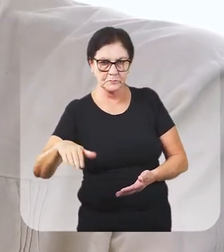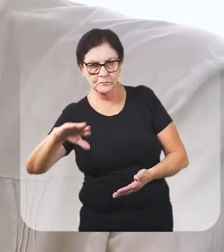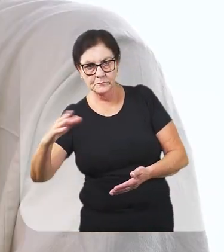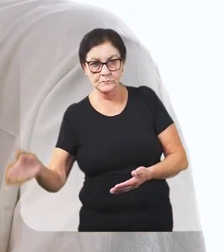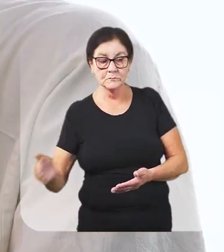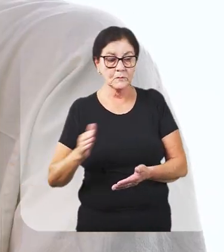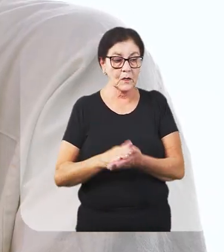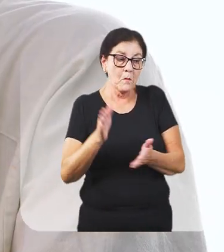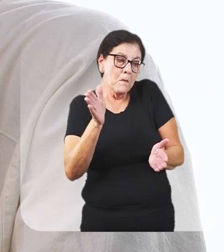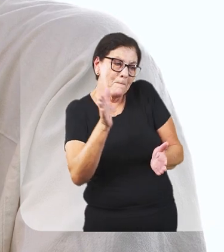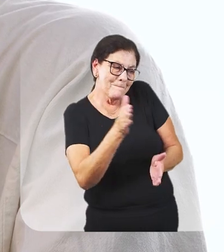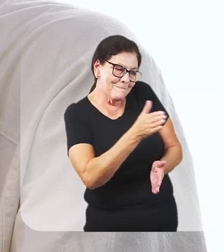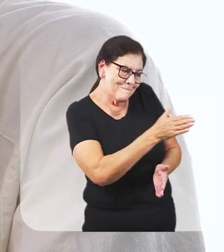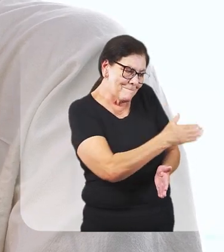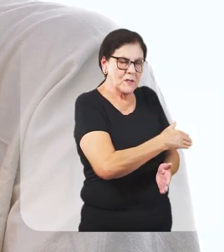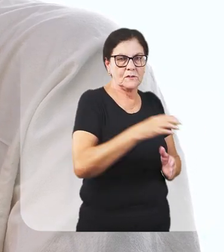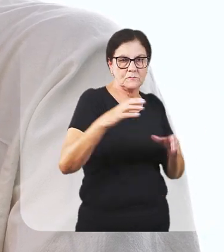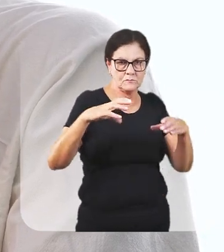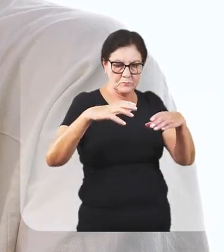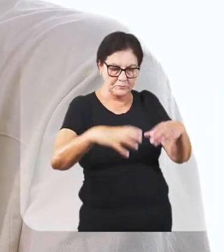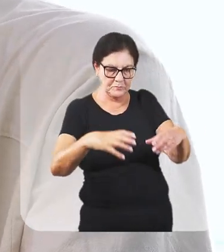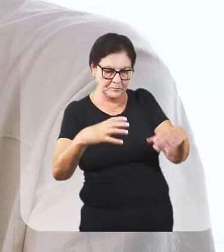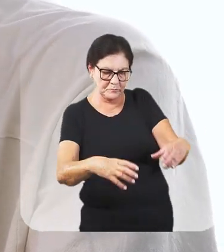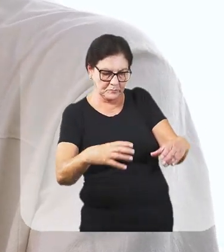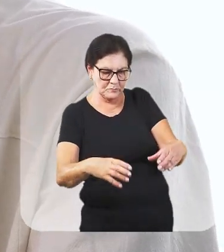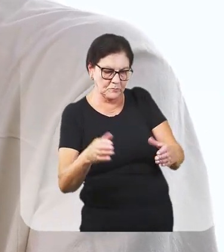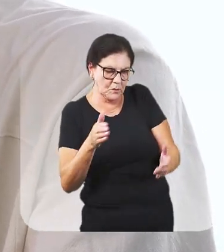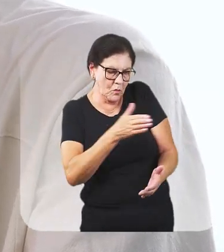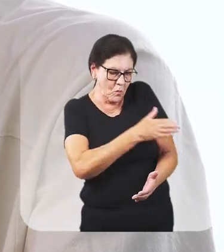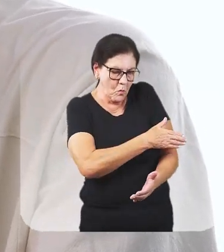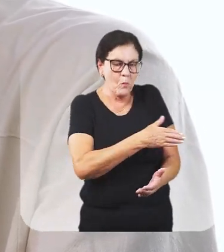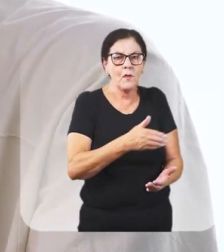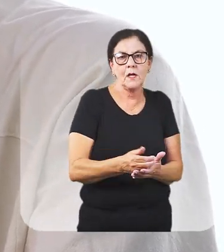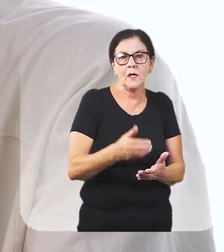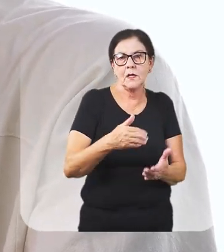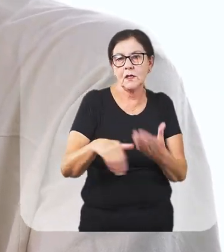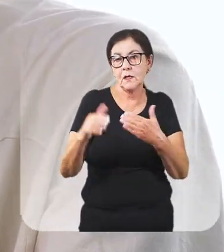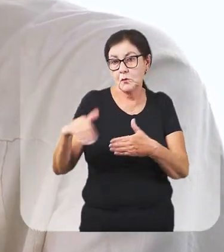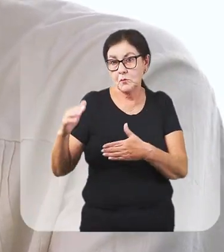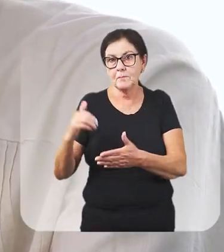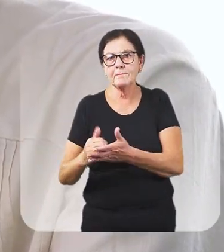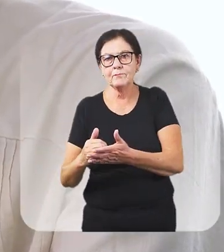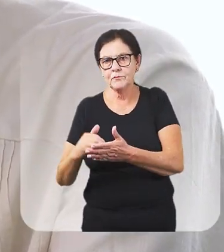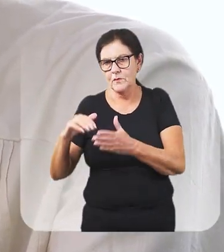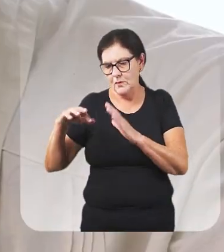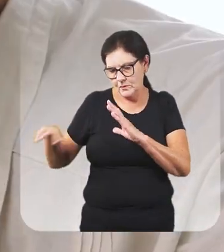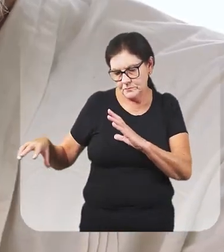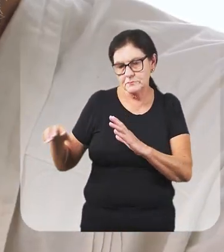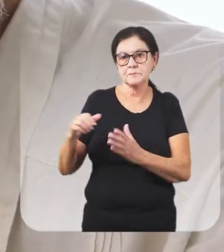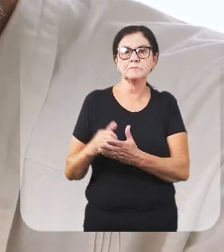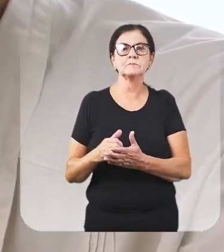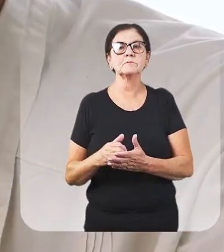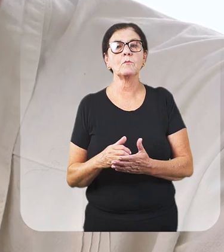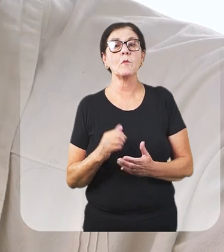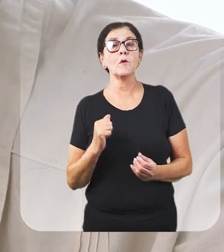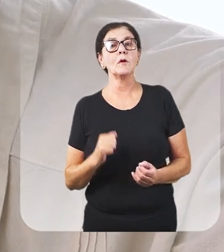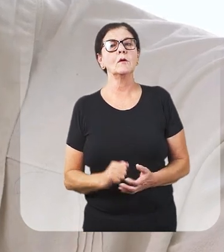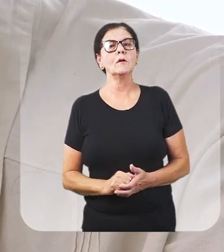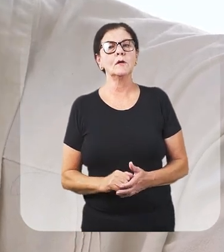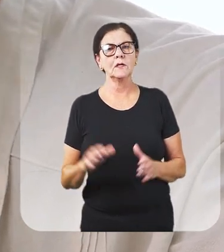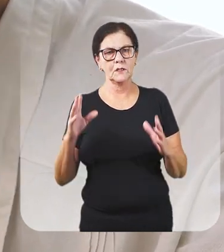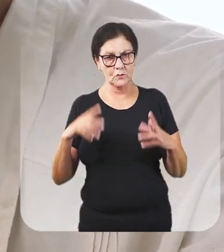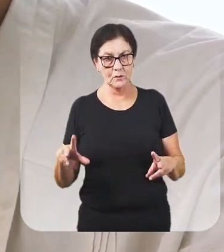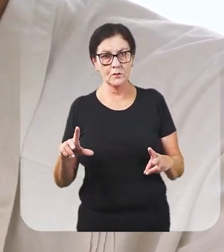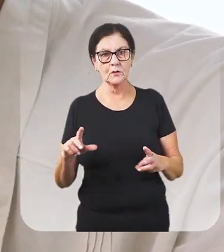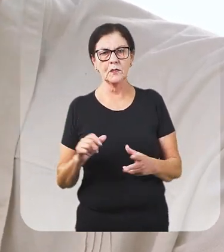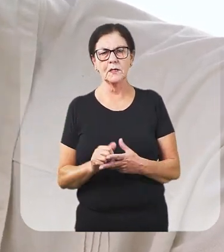de bonde, poucas pessoas tinham condição própria. Então você via algumas casas de veraneio quase aqui. No século XIX, o